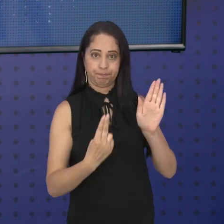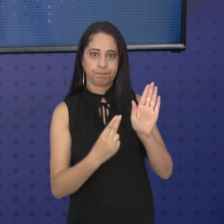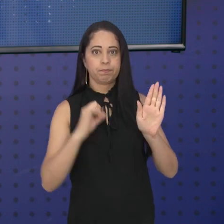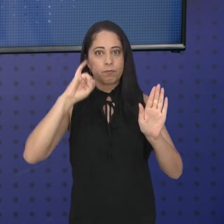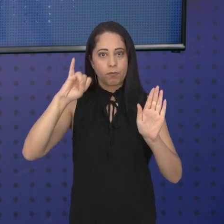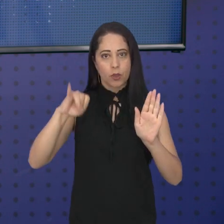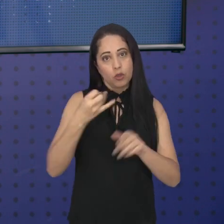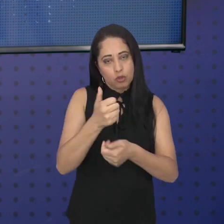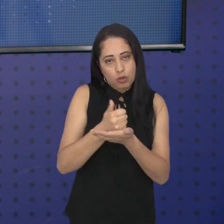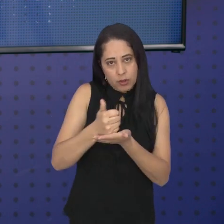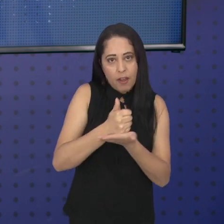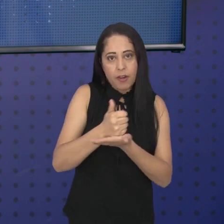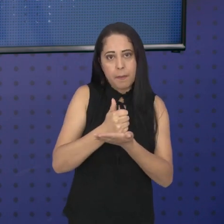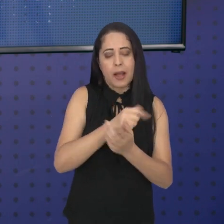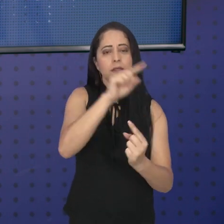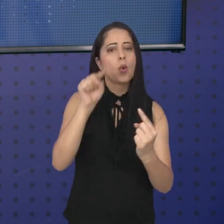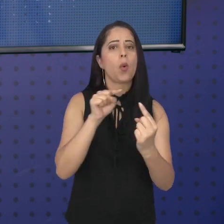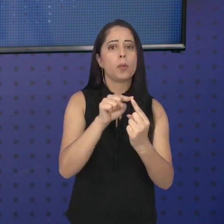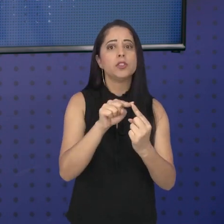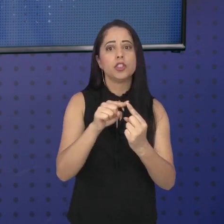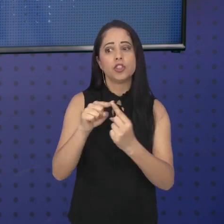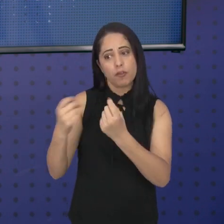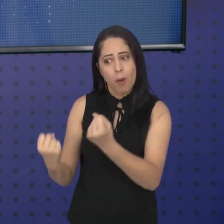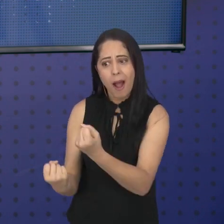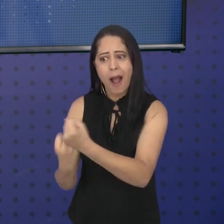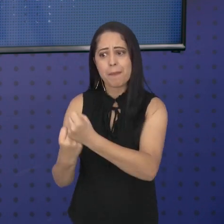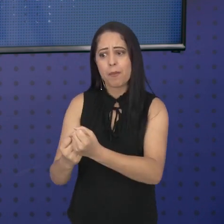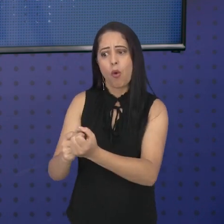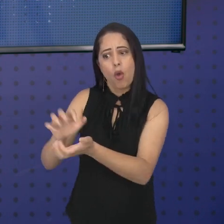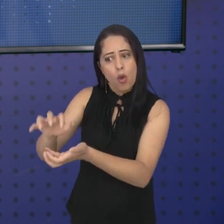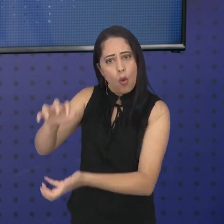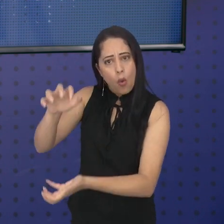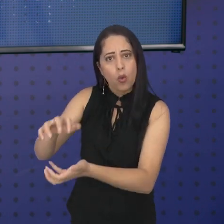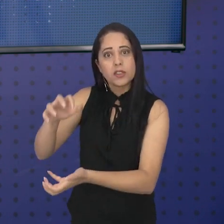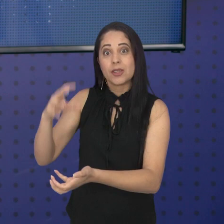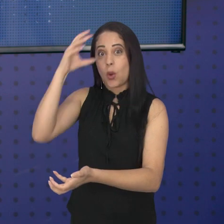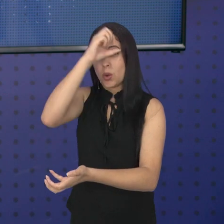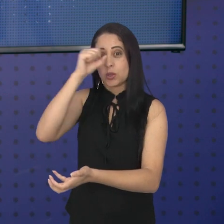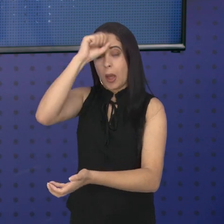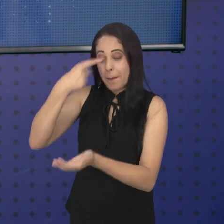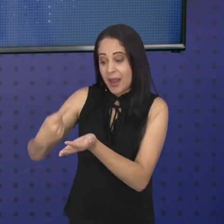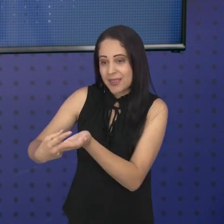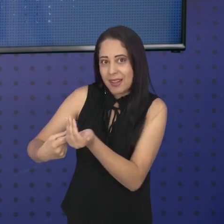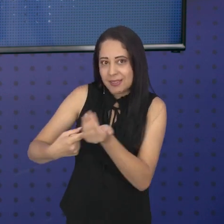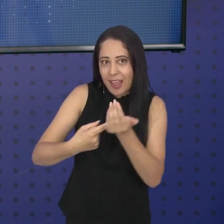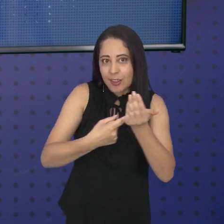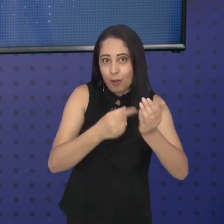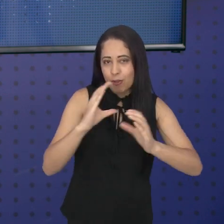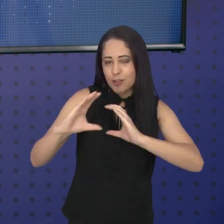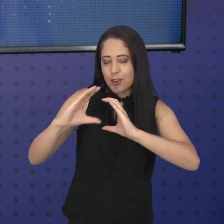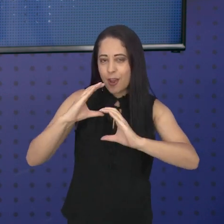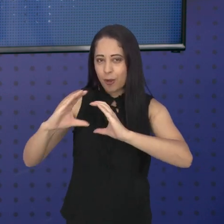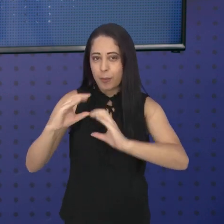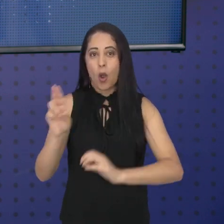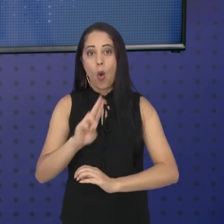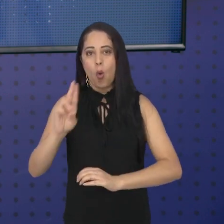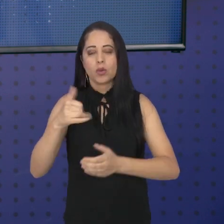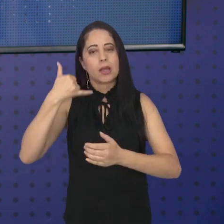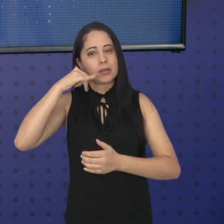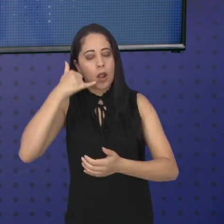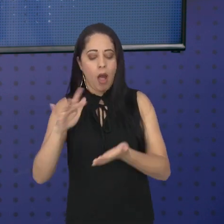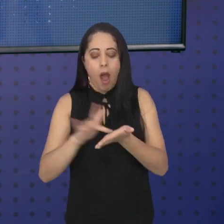autoria do vereador Júnior da Farmácia e que pretende dar mais suporte para que a terceira idade aprenda a se comunicar,